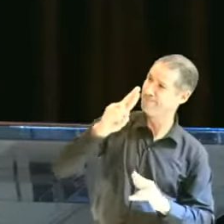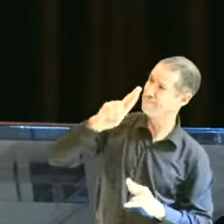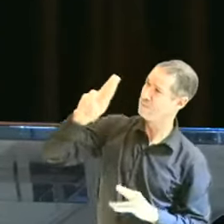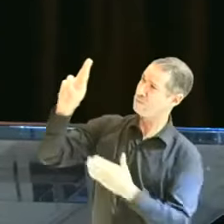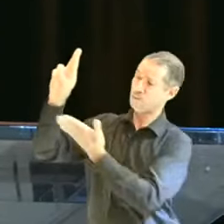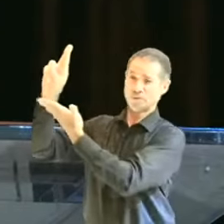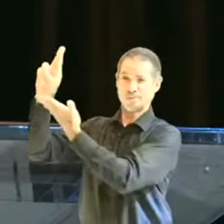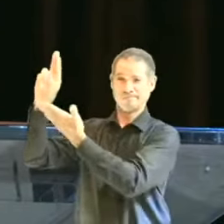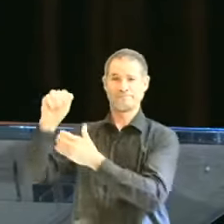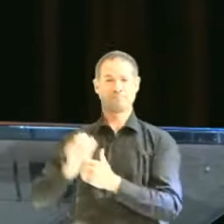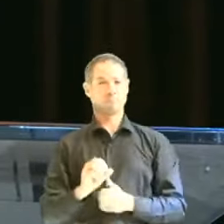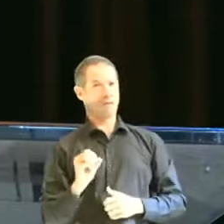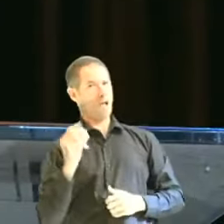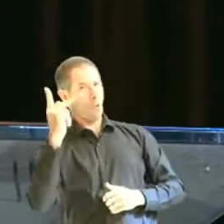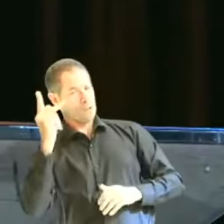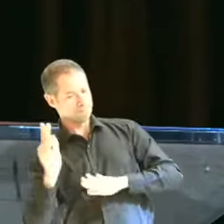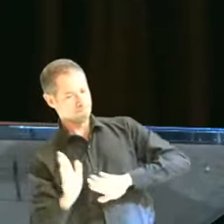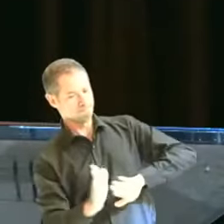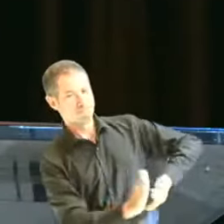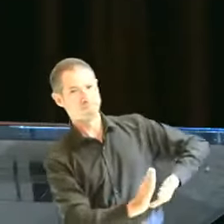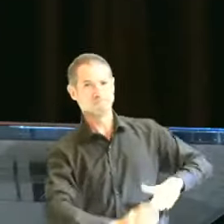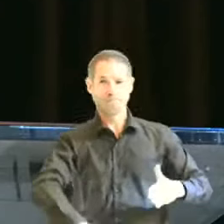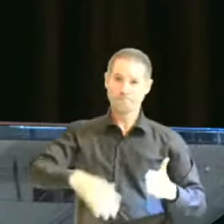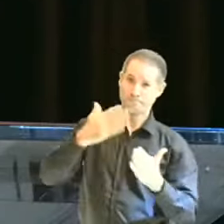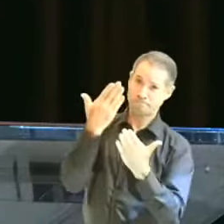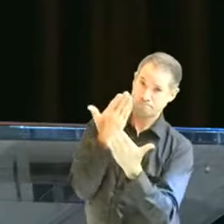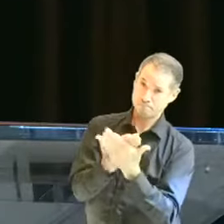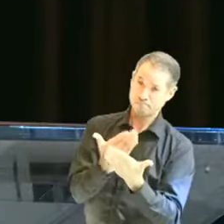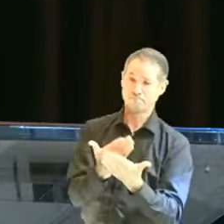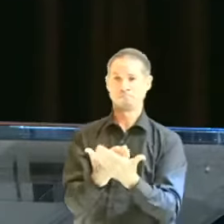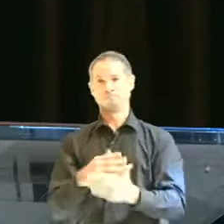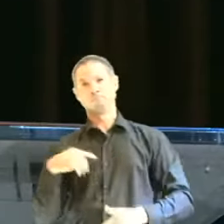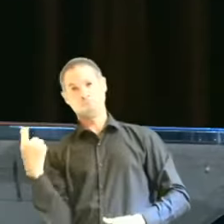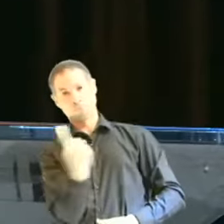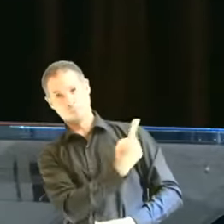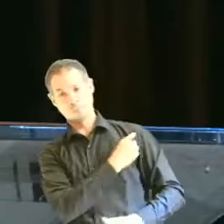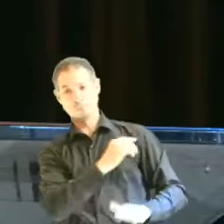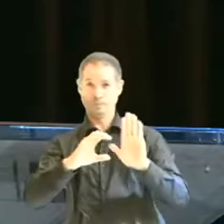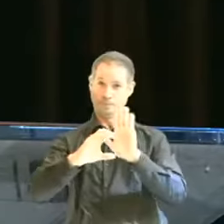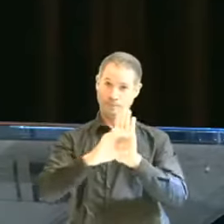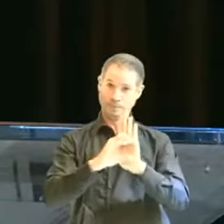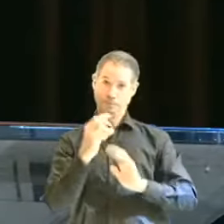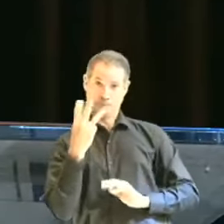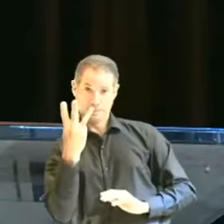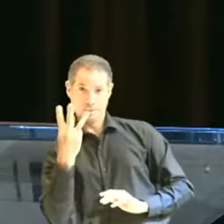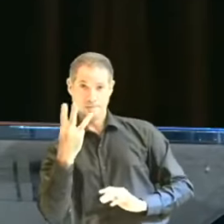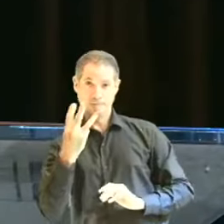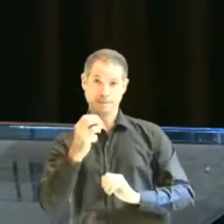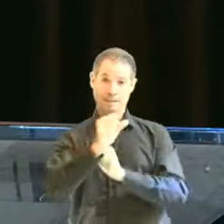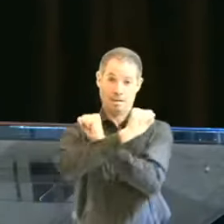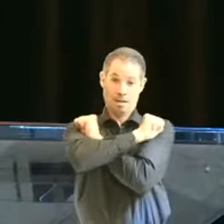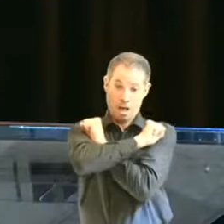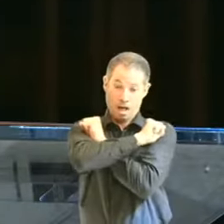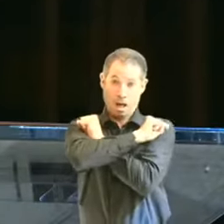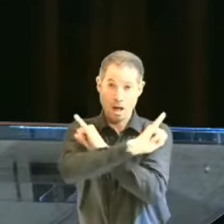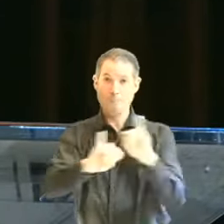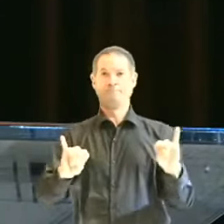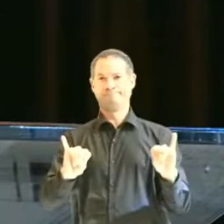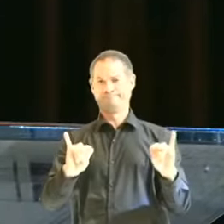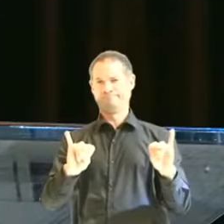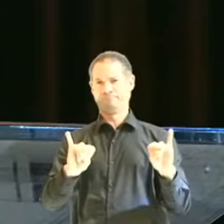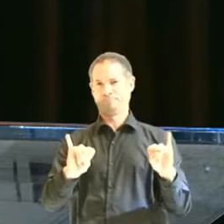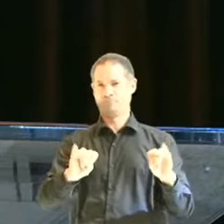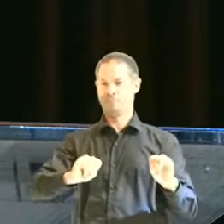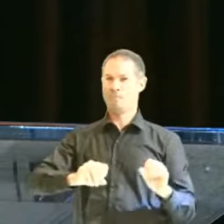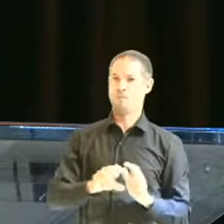tá? Ok, eu quero meditar com vocês no capítulo 3 de Abacuque. E eu